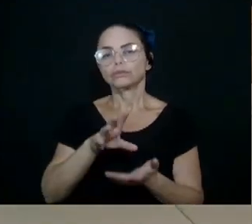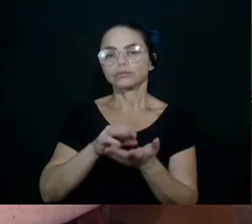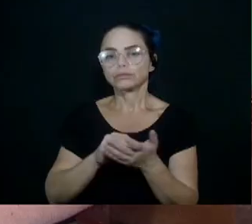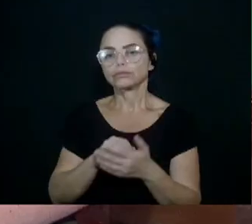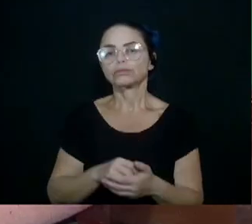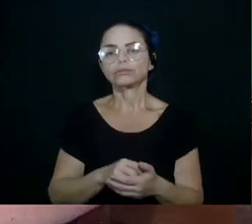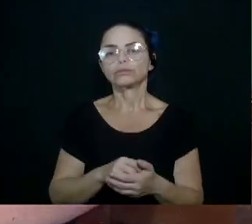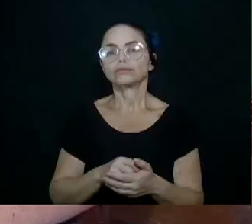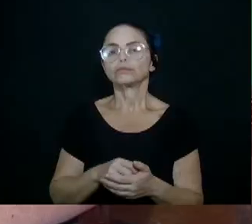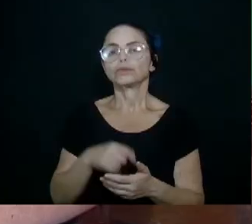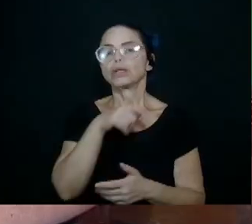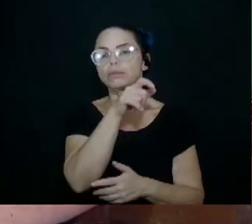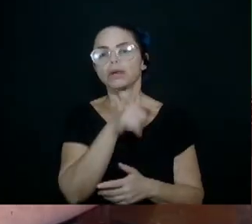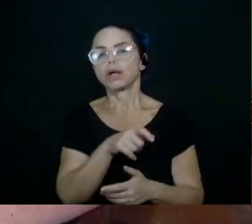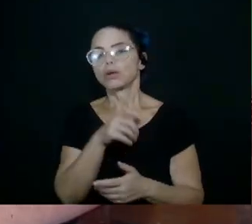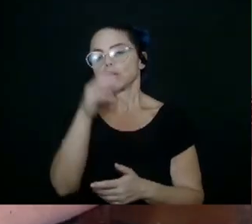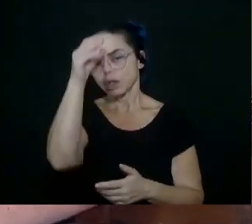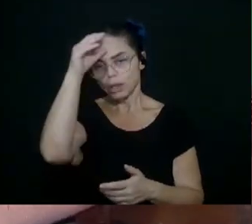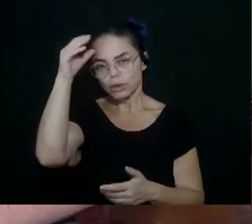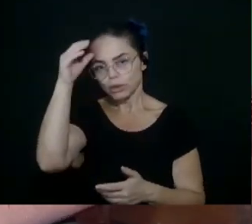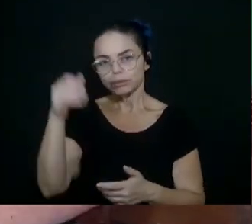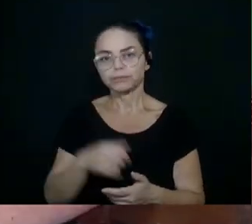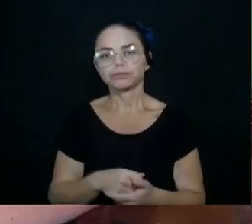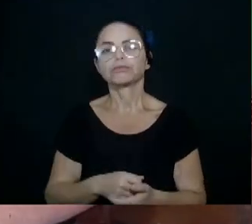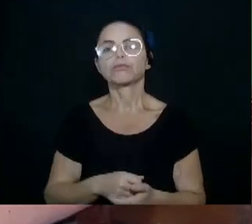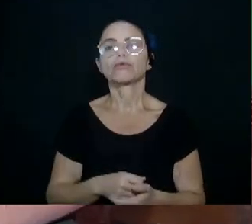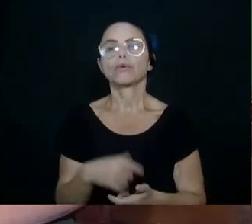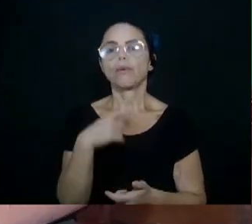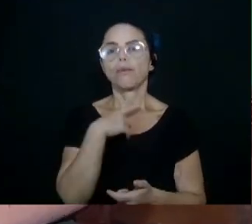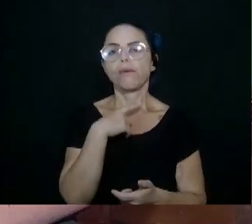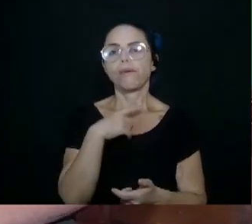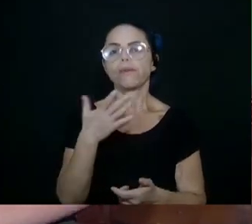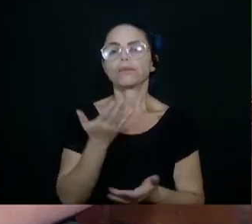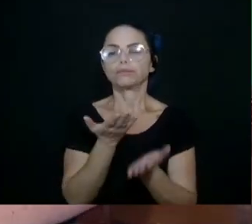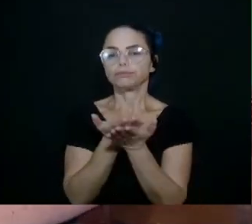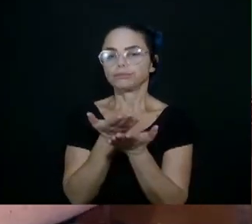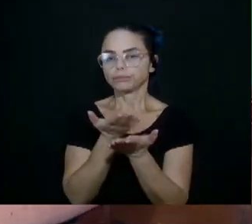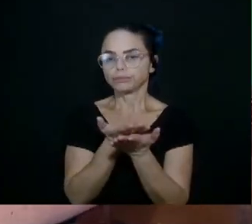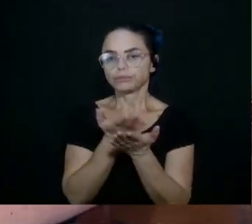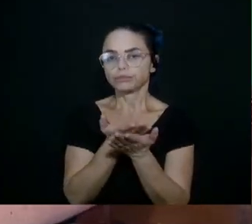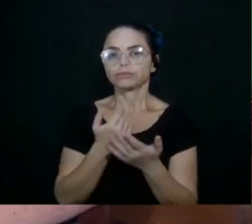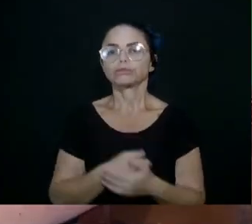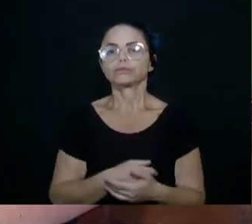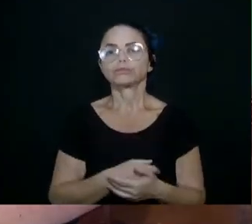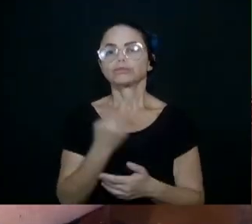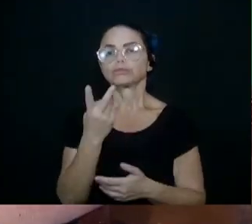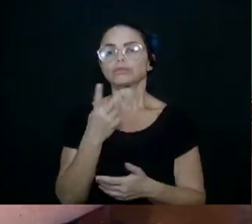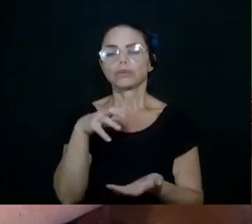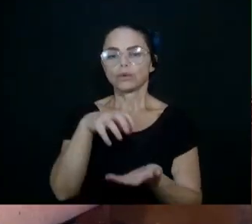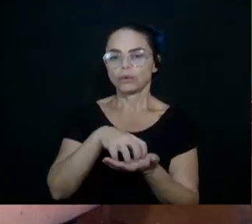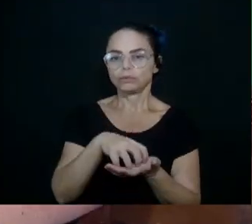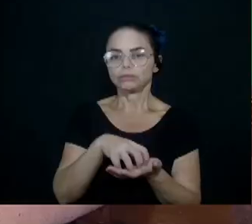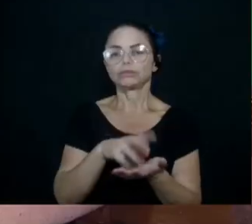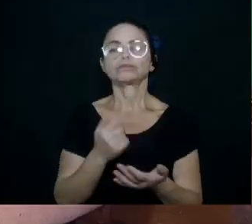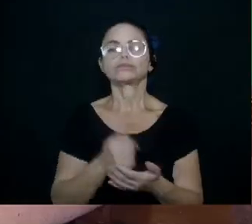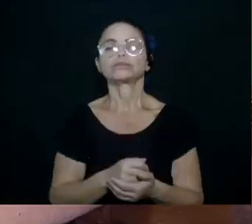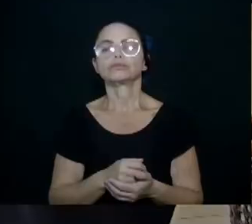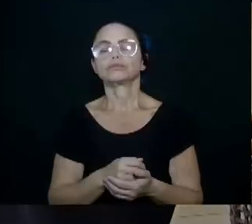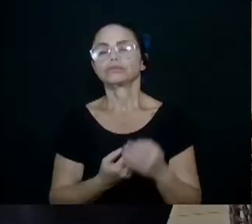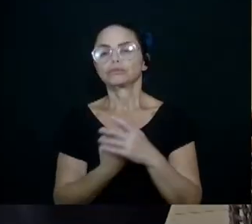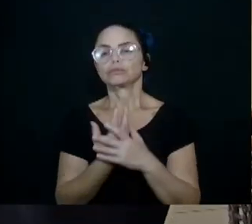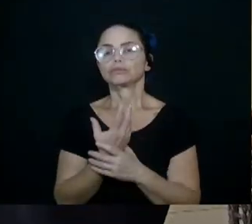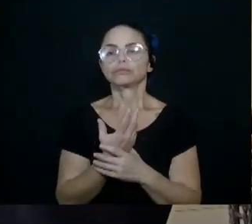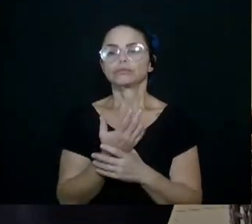é isso? Sim, aí existe já um estudo, mas aí a partir da segunda unidade, claramente, então criar essa maturidade da